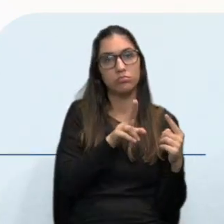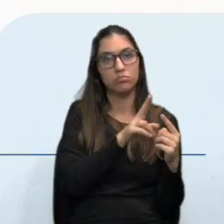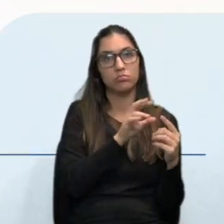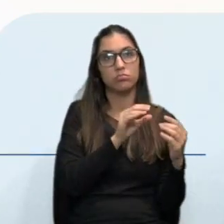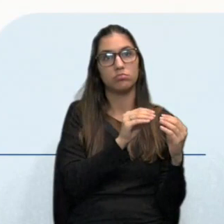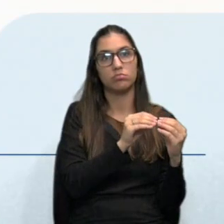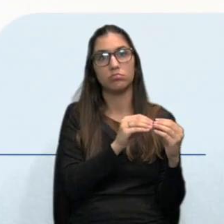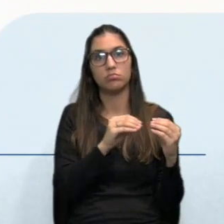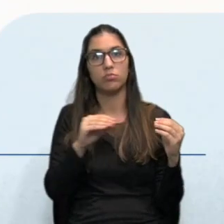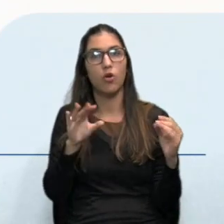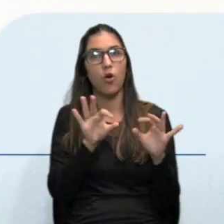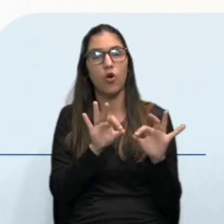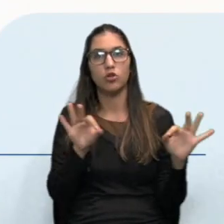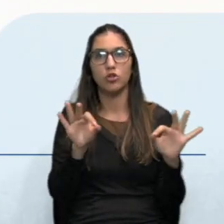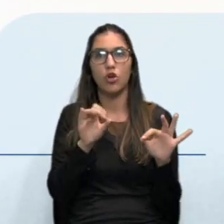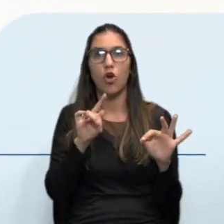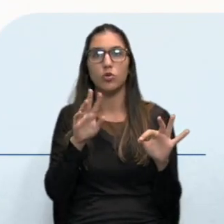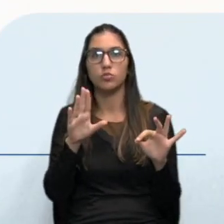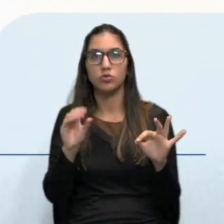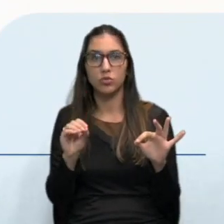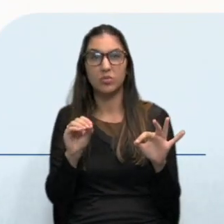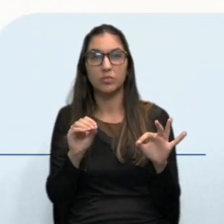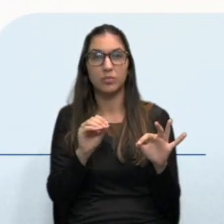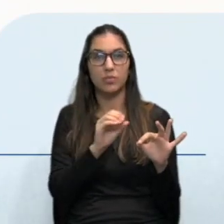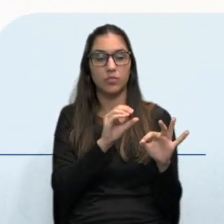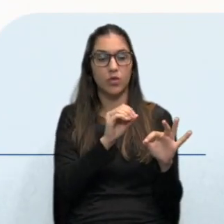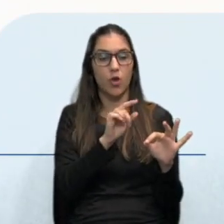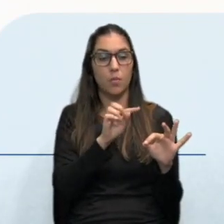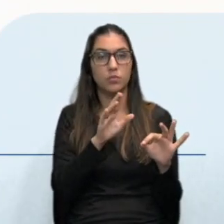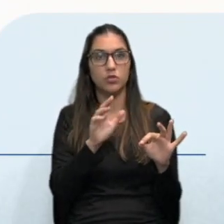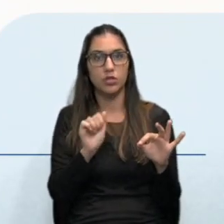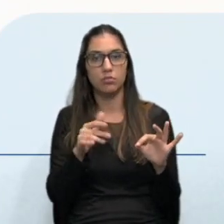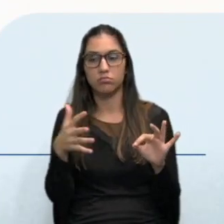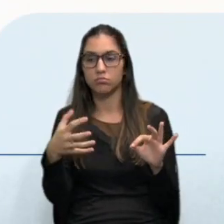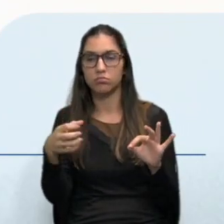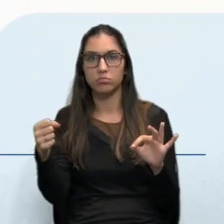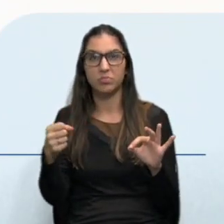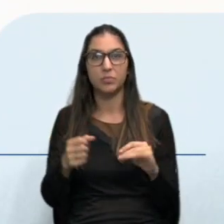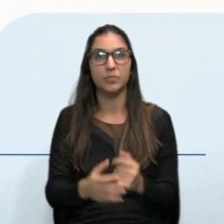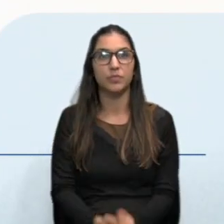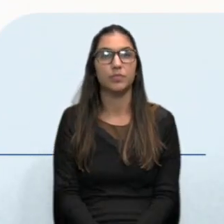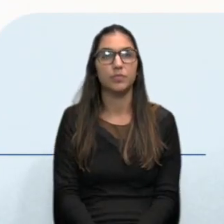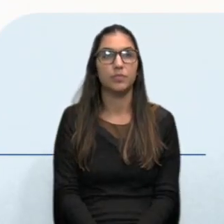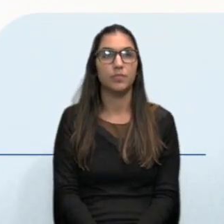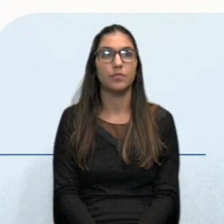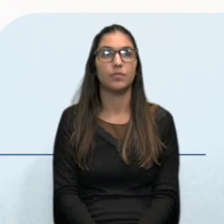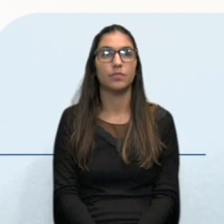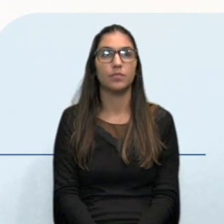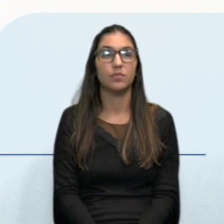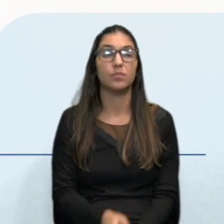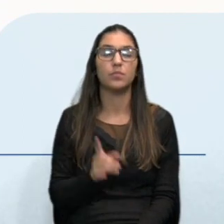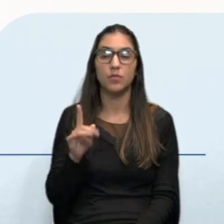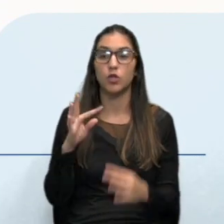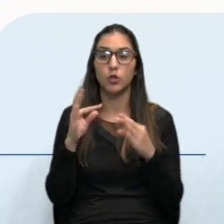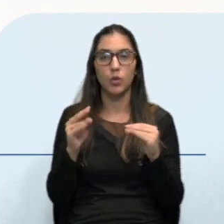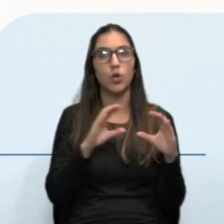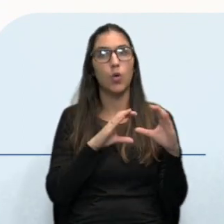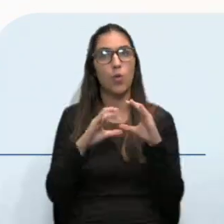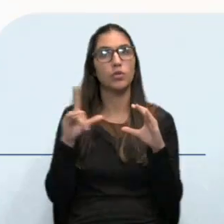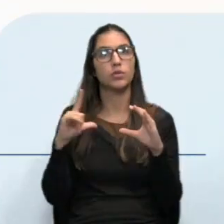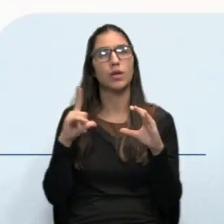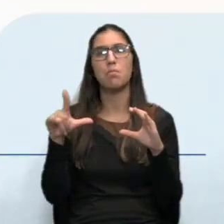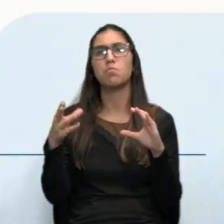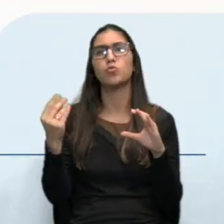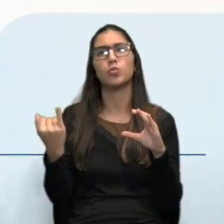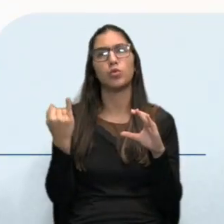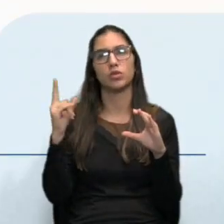sinal óptico, vai percorrer uma fibra óptica e vai chegar lá num receptor. Então, toda comunicação possui esse elemento. E isso é